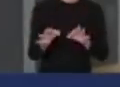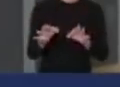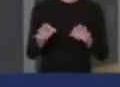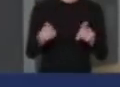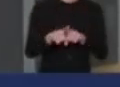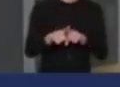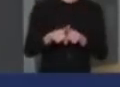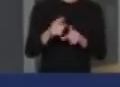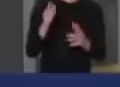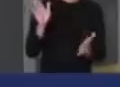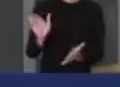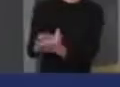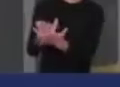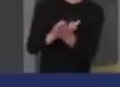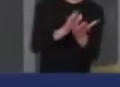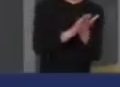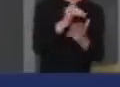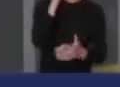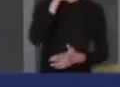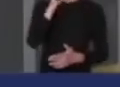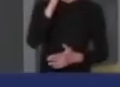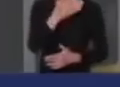aos vizinhos, aos amigos,